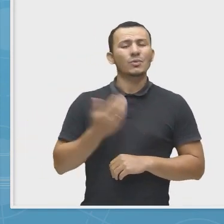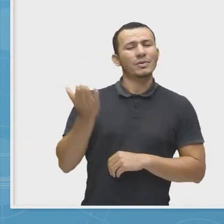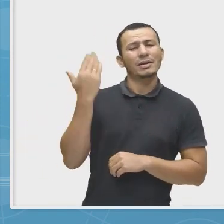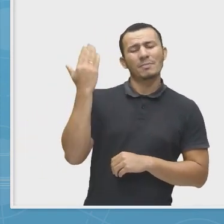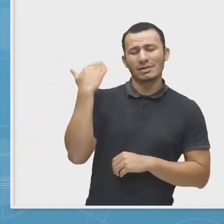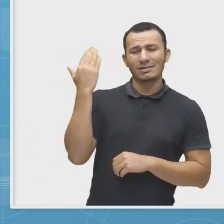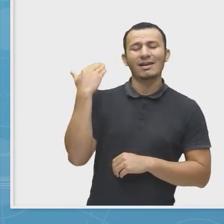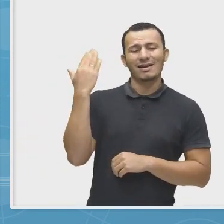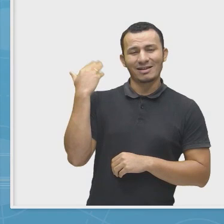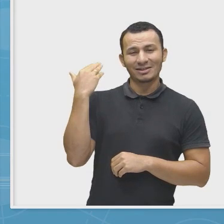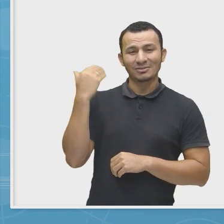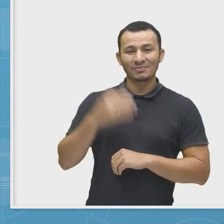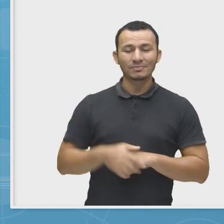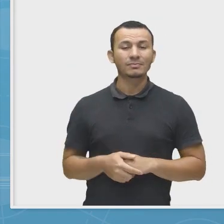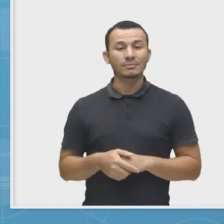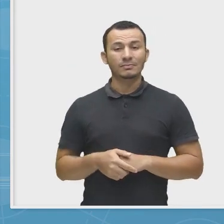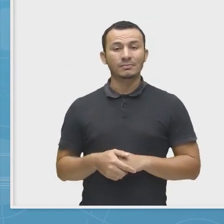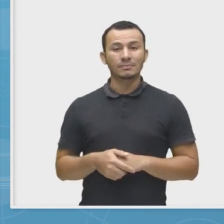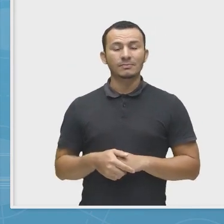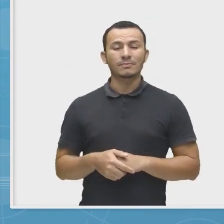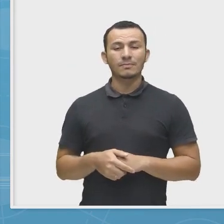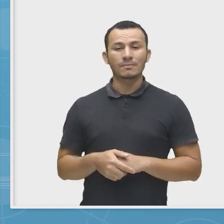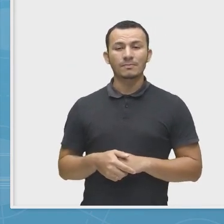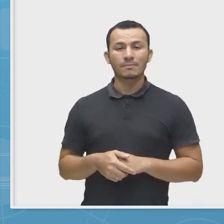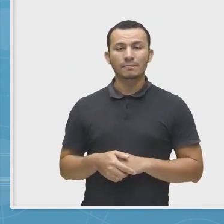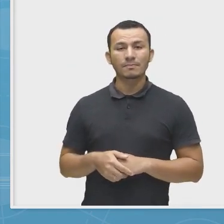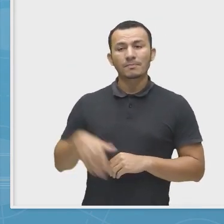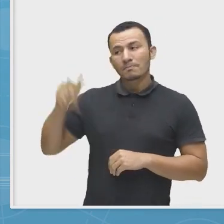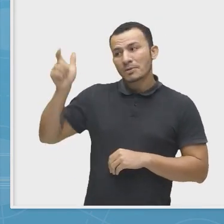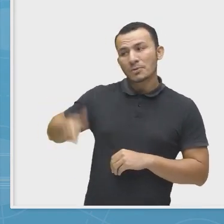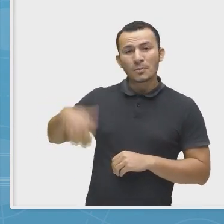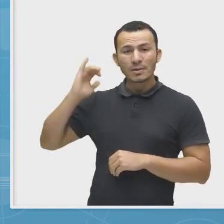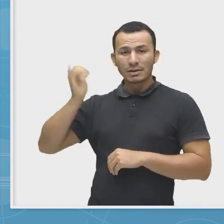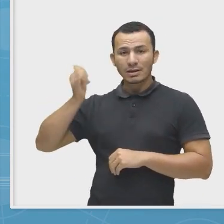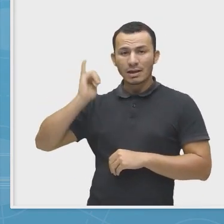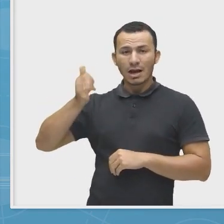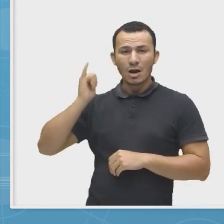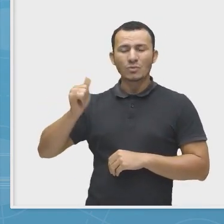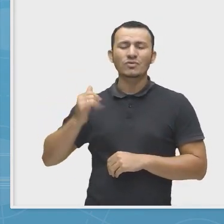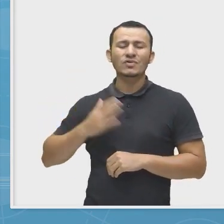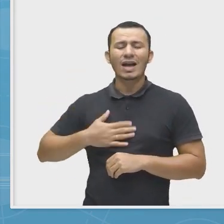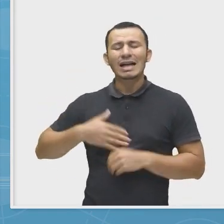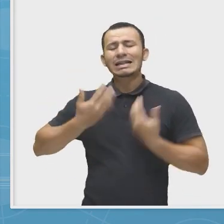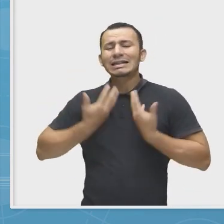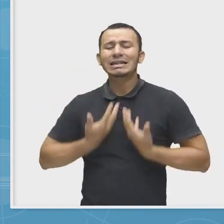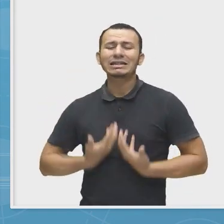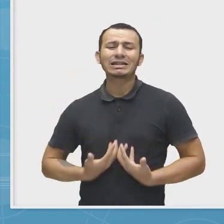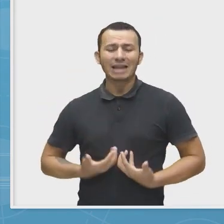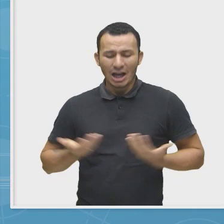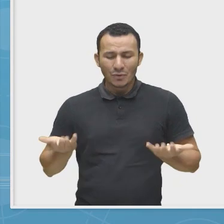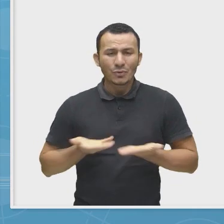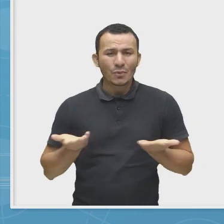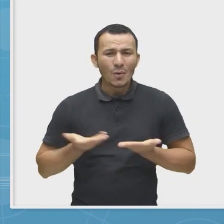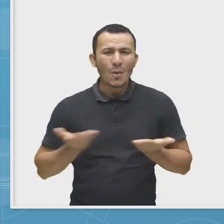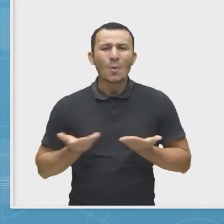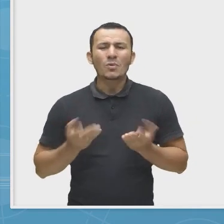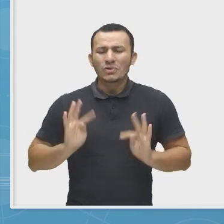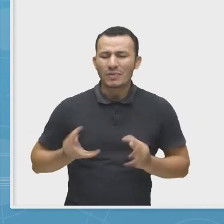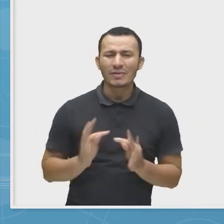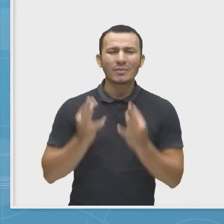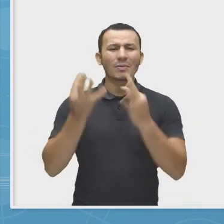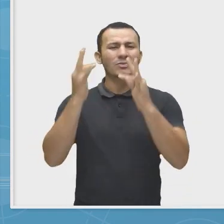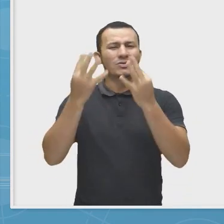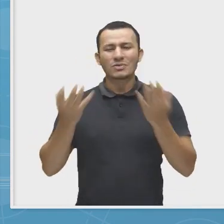passou. Né? Ela diz que o eu lírico fala que ele já se cansou desse tempo moderno, das coisas